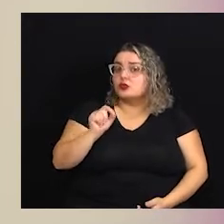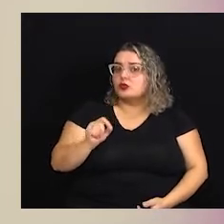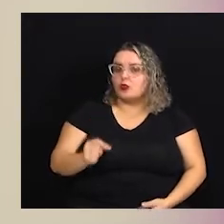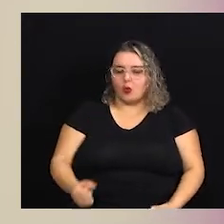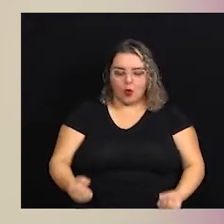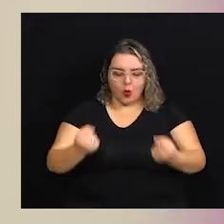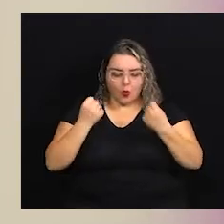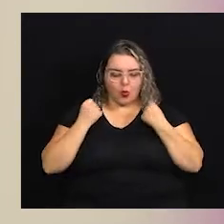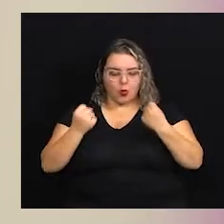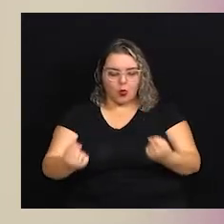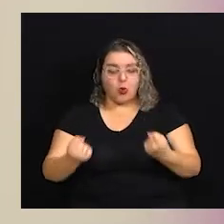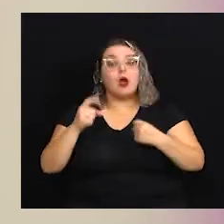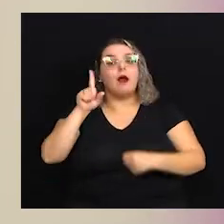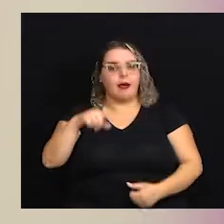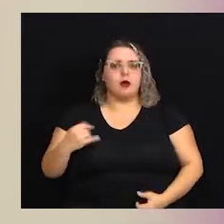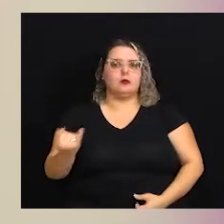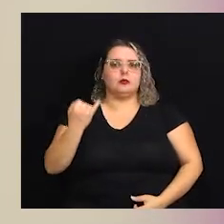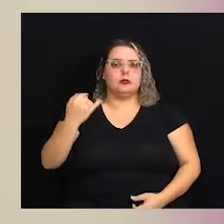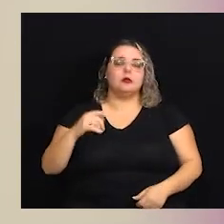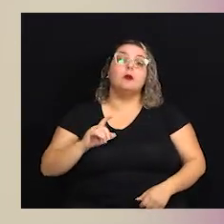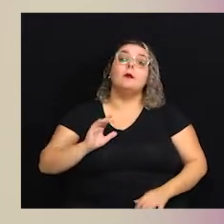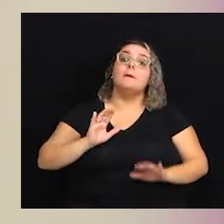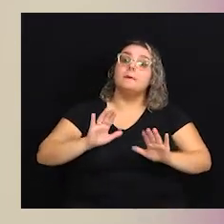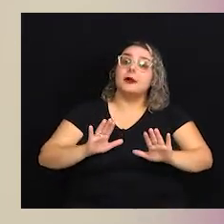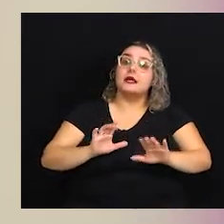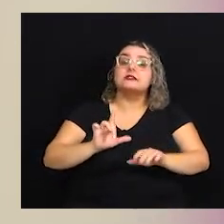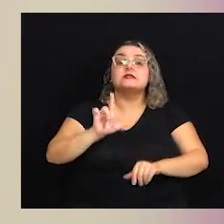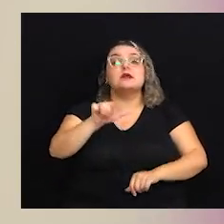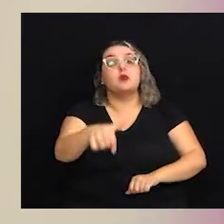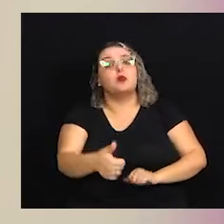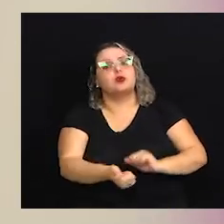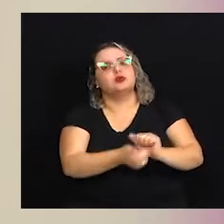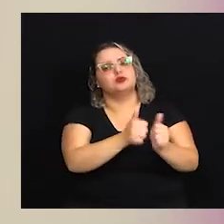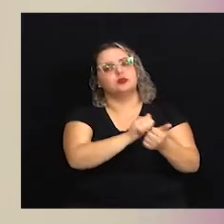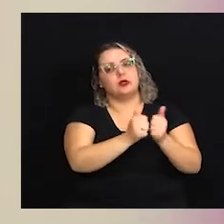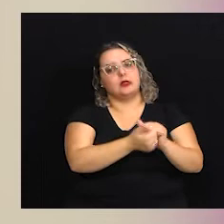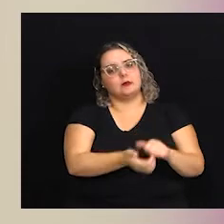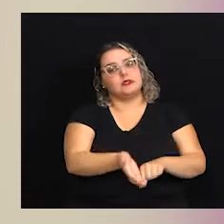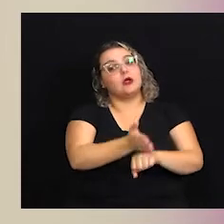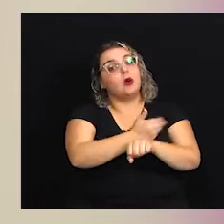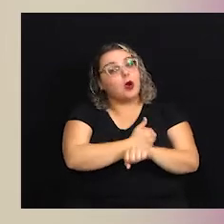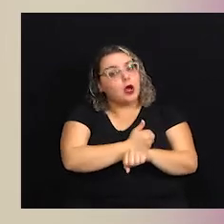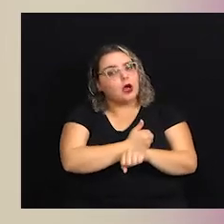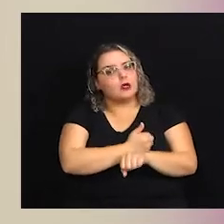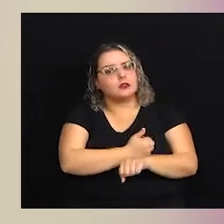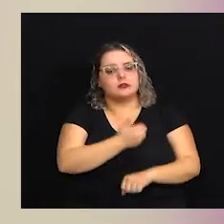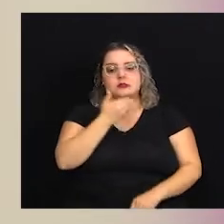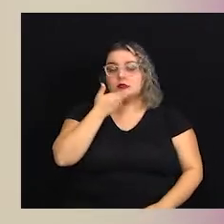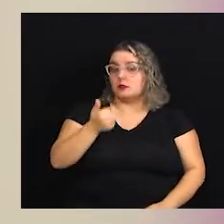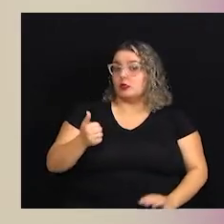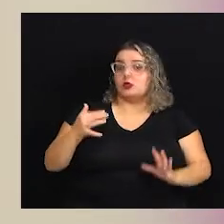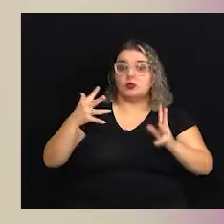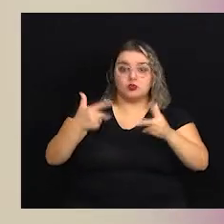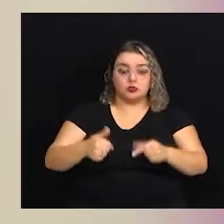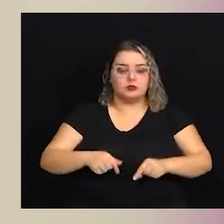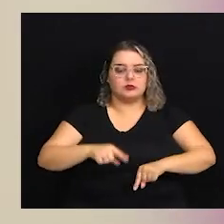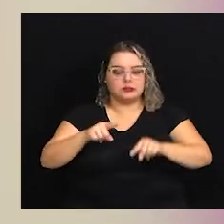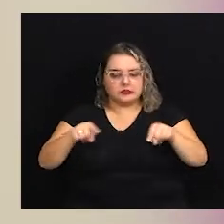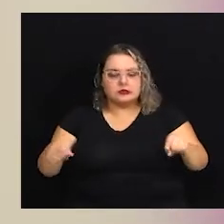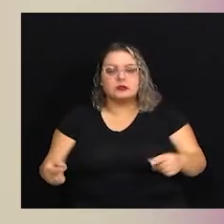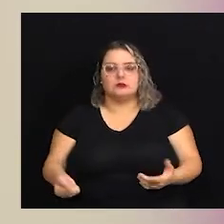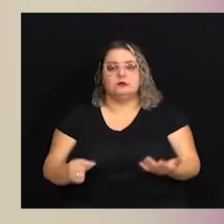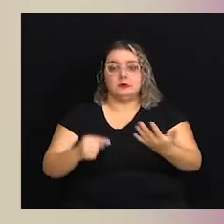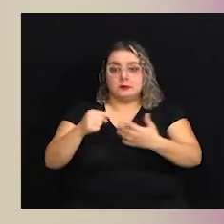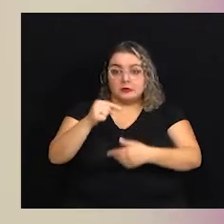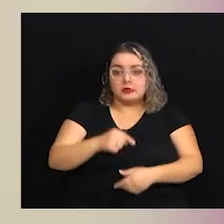o malhar, ele é importante, mas ele tem que vir depois do ajuste. Você está melhorando todas as